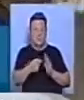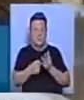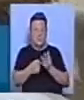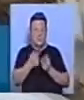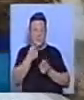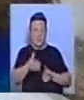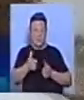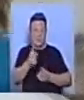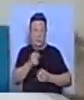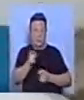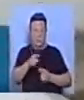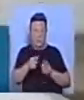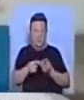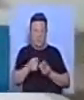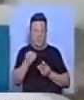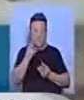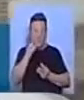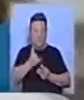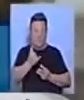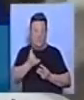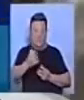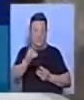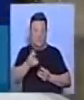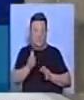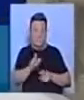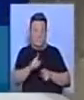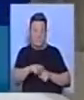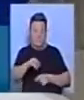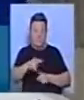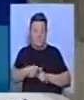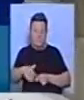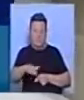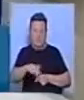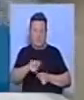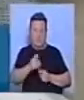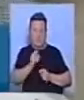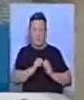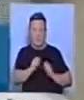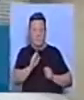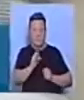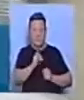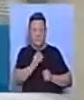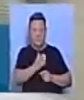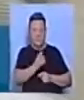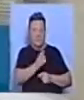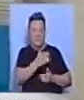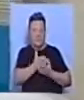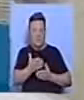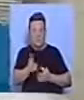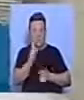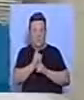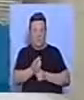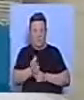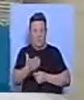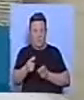estudantes foram acontecendo em lisboa mas somente mesmo se repetiu ao longo de vários séculos de recursos até agora e continuamos